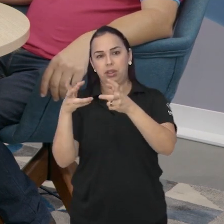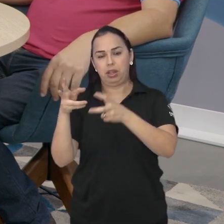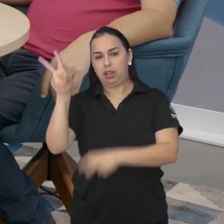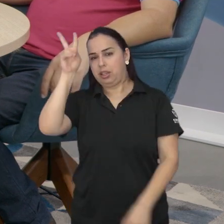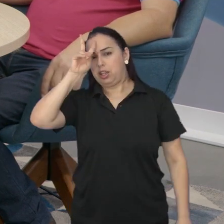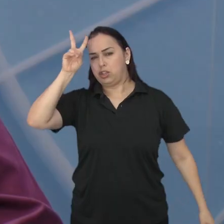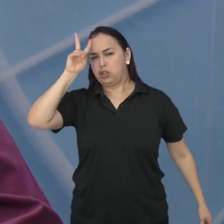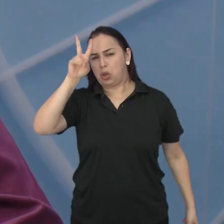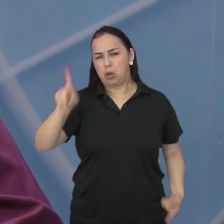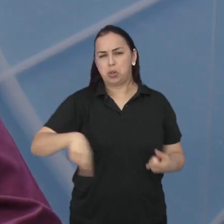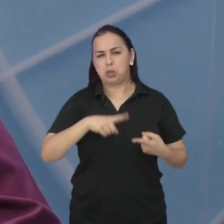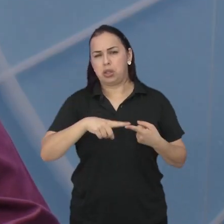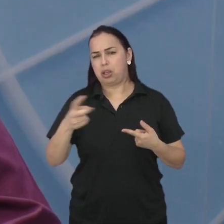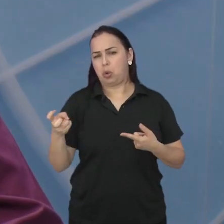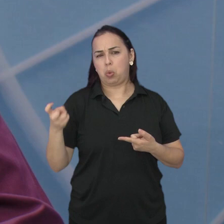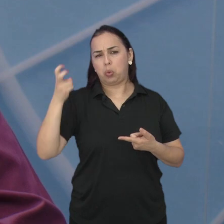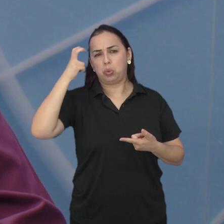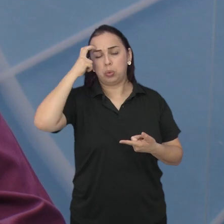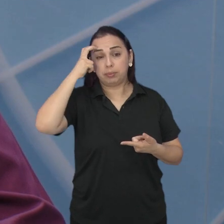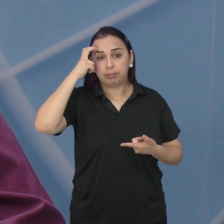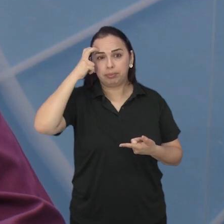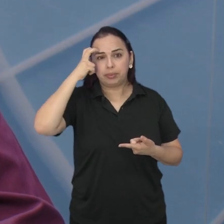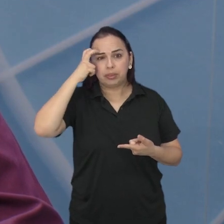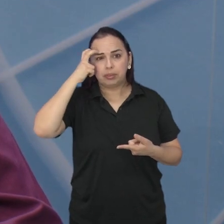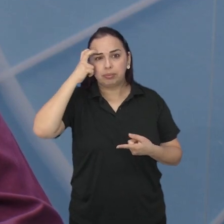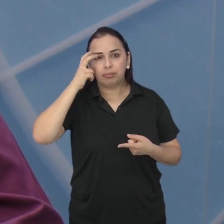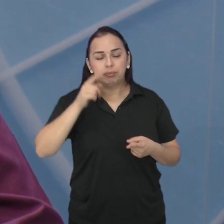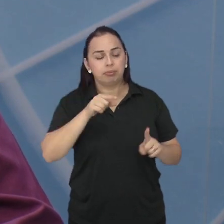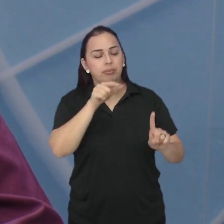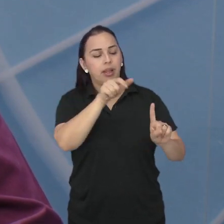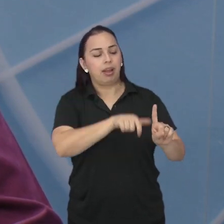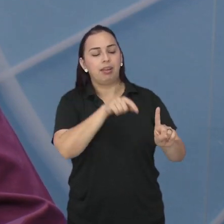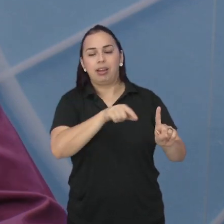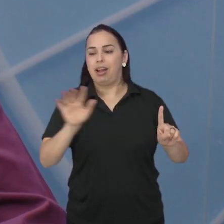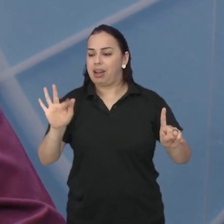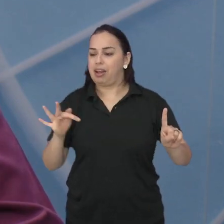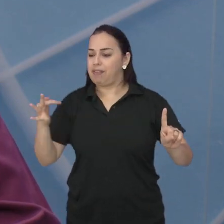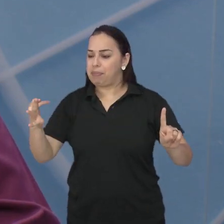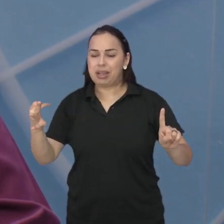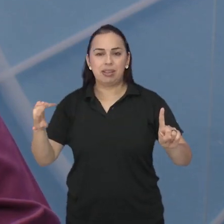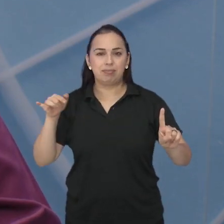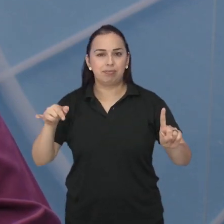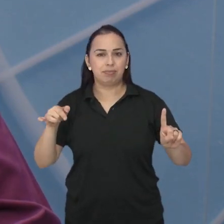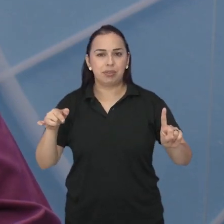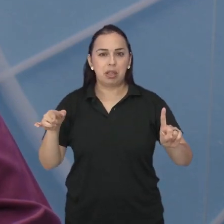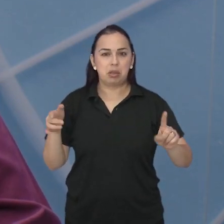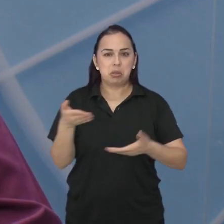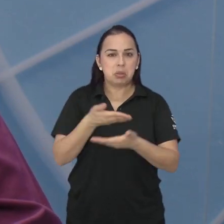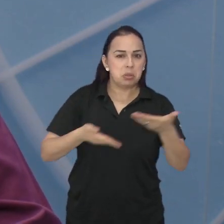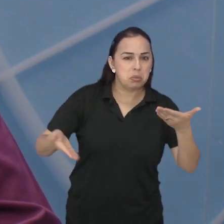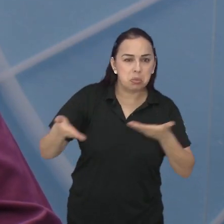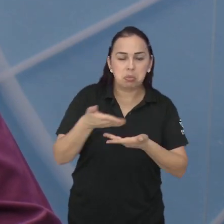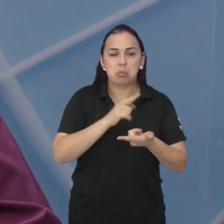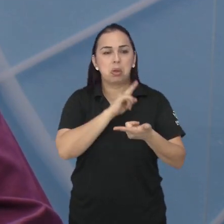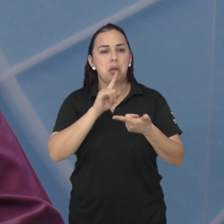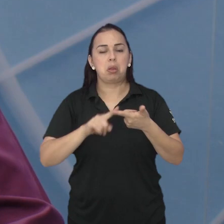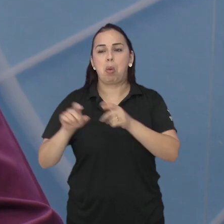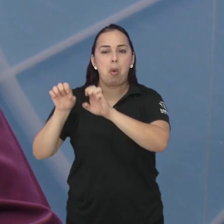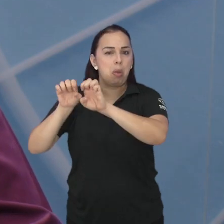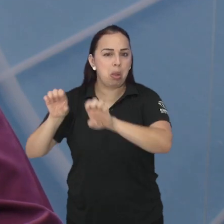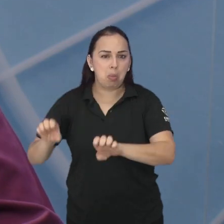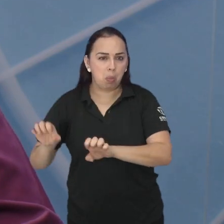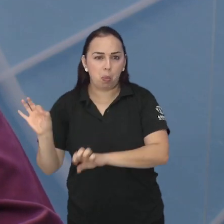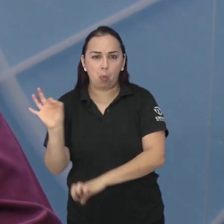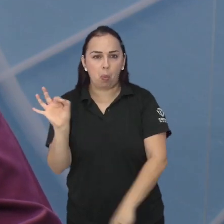a população, a história, as culturas, quando essa pessoa, até essa família não tem essa proteção, não tem um diálogo assertivo, não tem